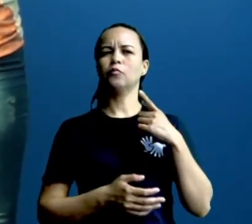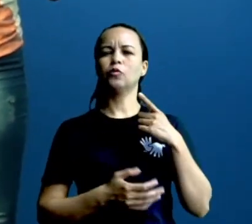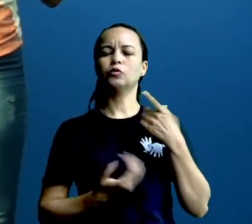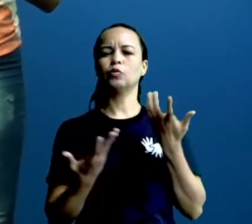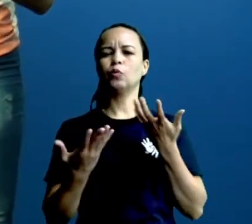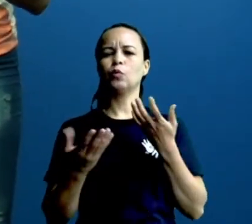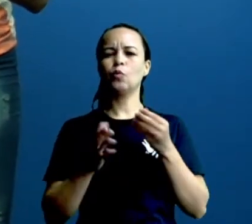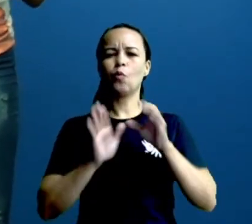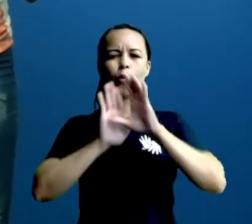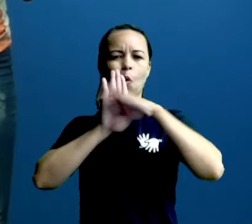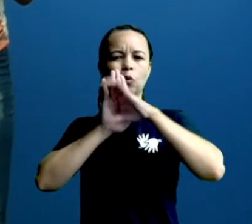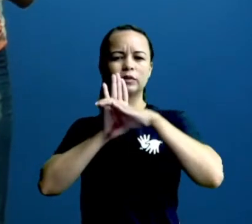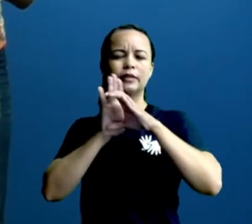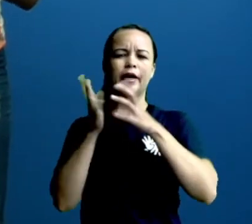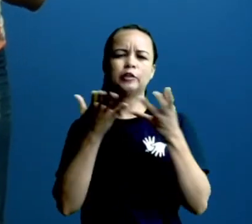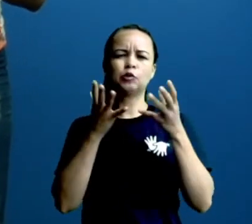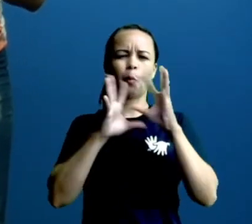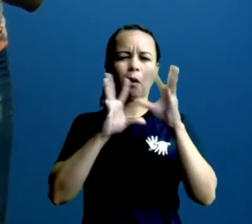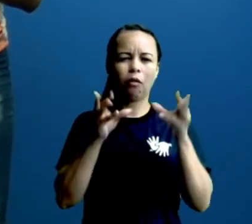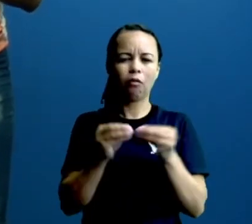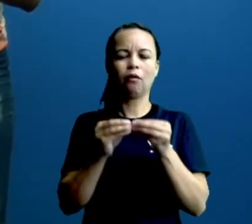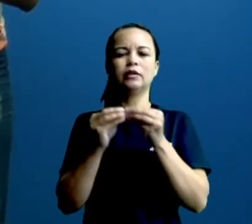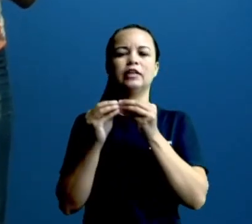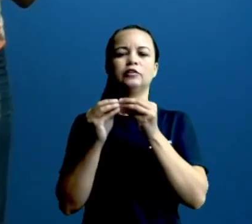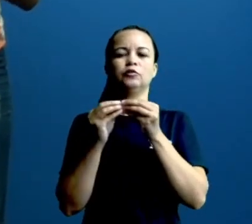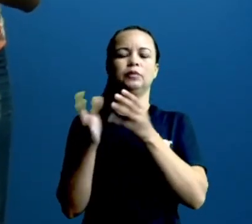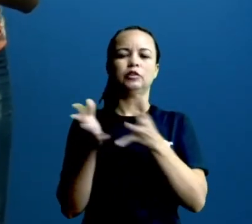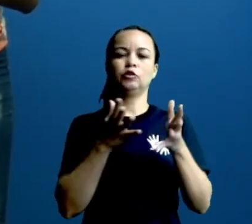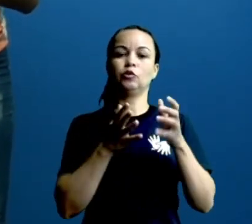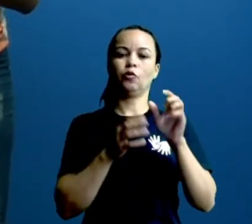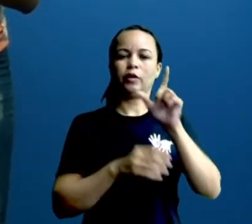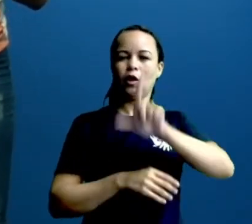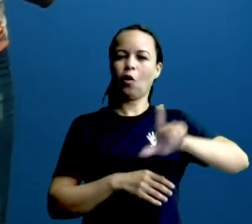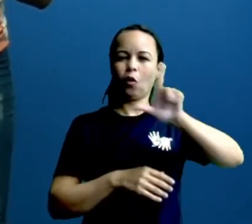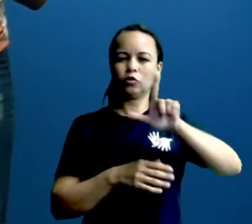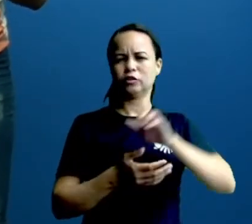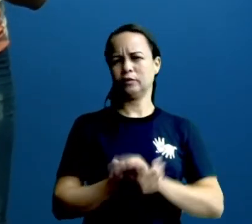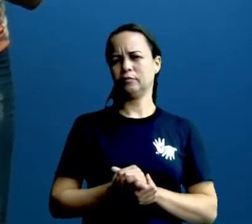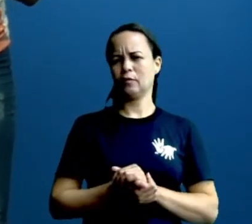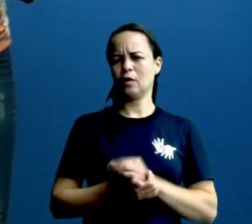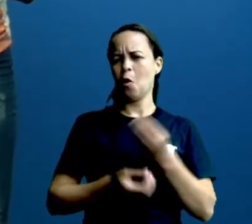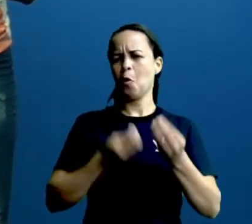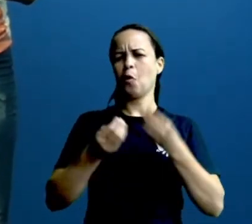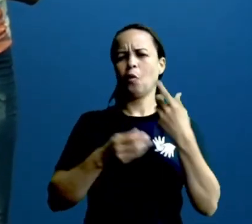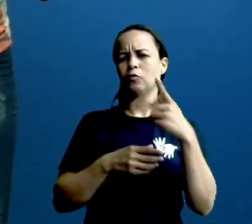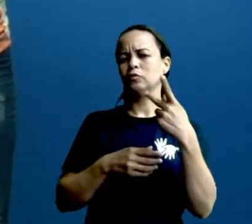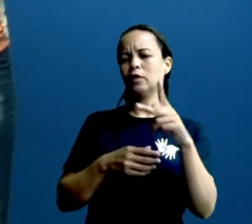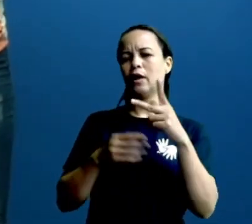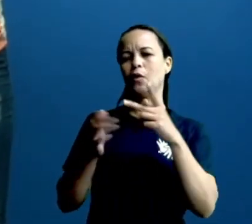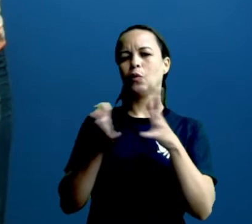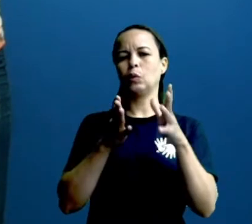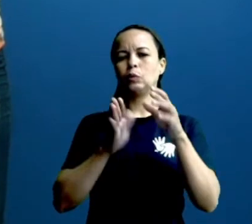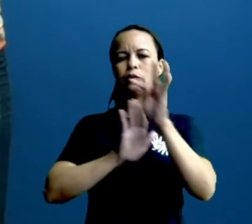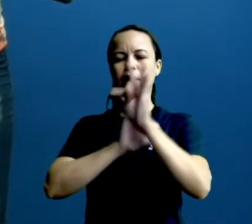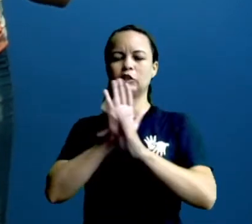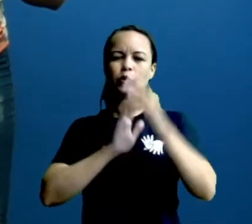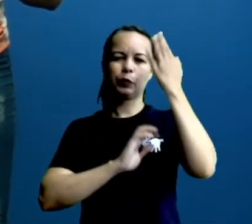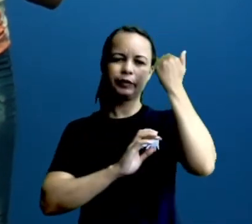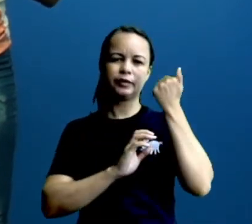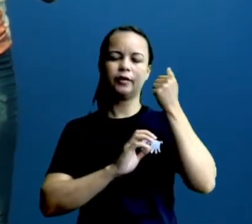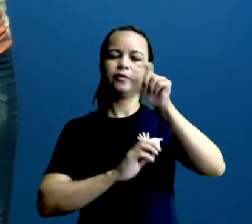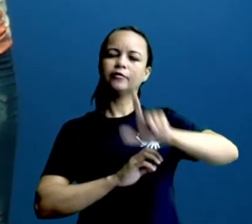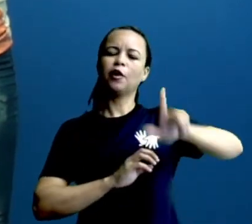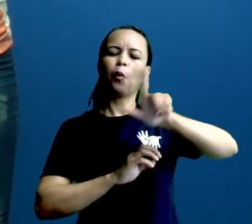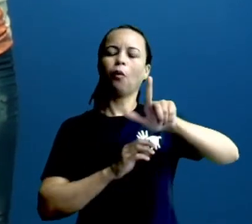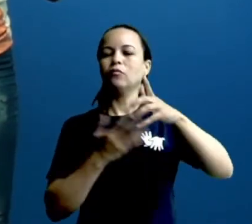bem enxuto sobre lógica. Gente, no teu texto, como é que eu sei que ele tem lógica? Primeiro, teu texto